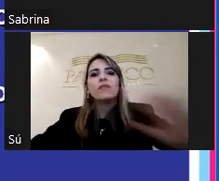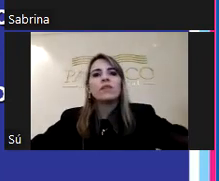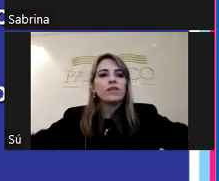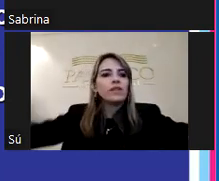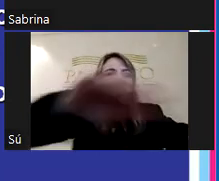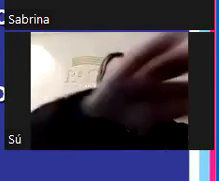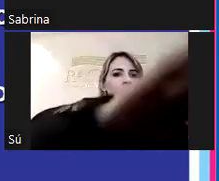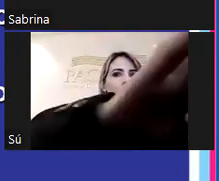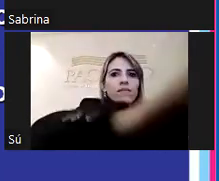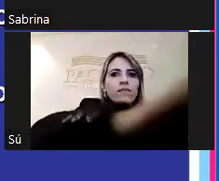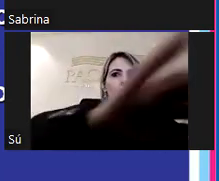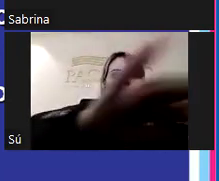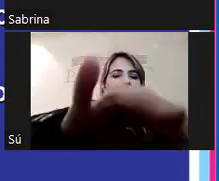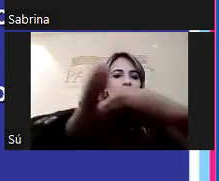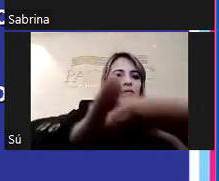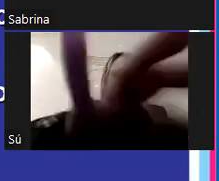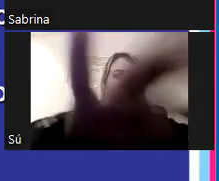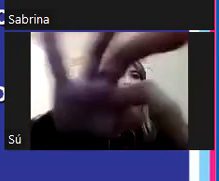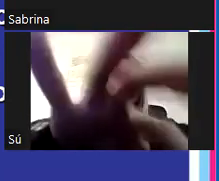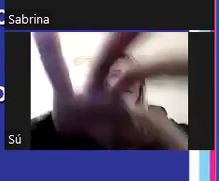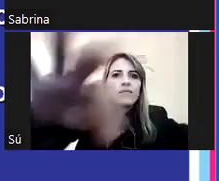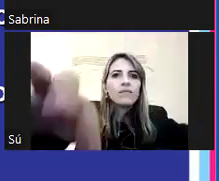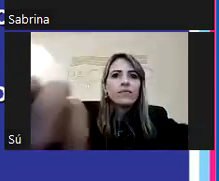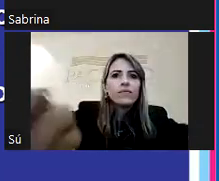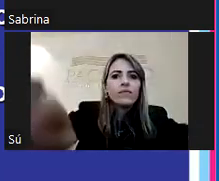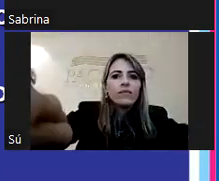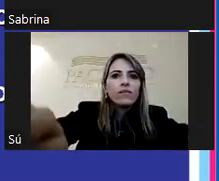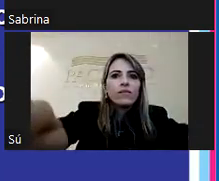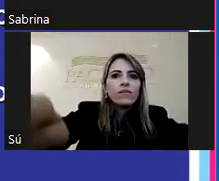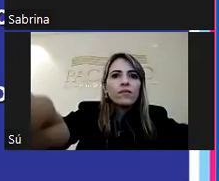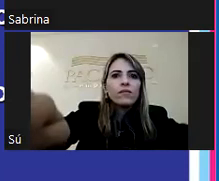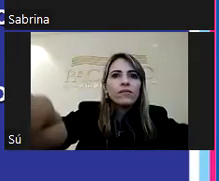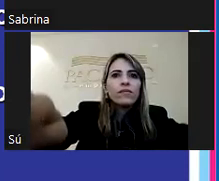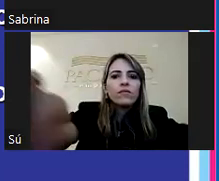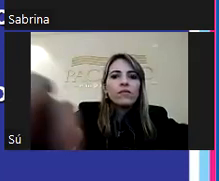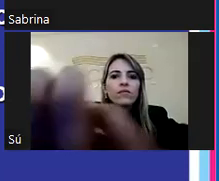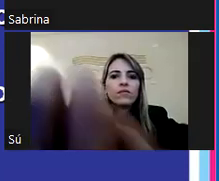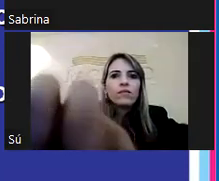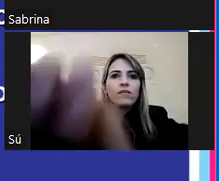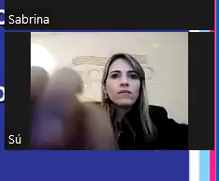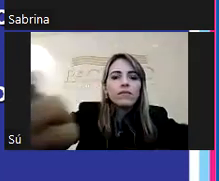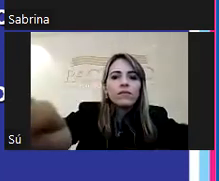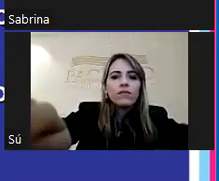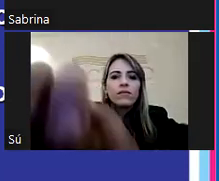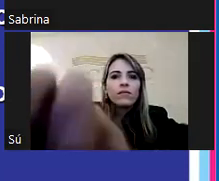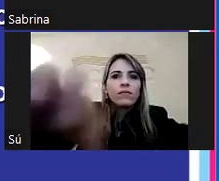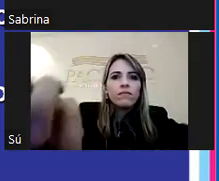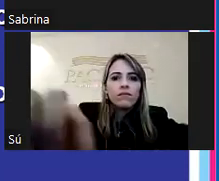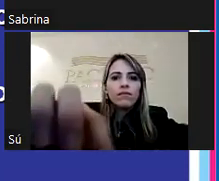isso pode ser dividido em duas causas básicas da impotência sexual. A primeira é a impotência orgânica.